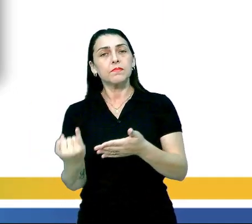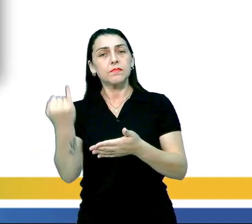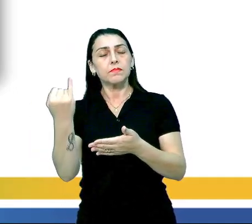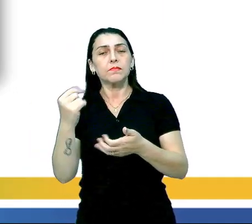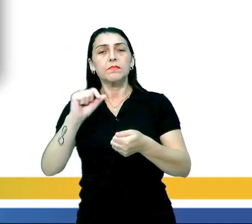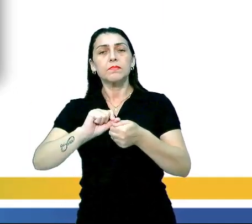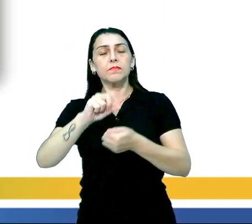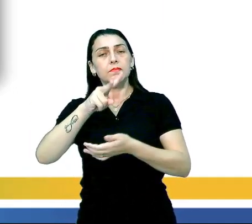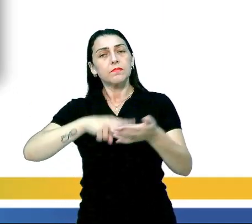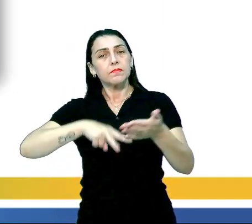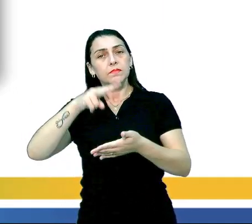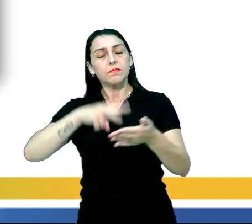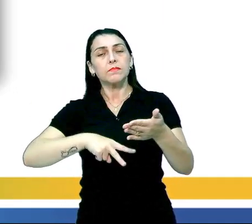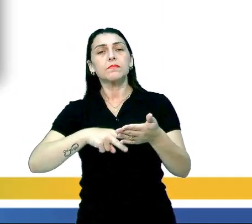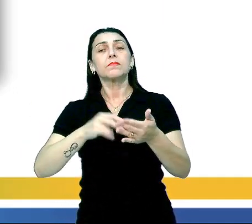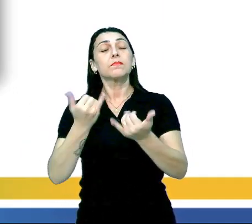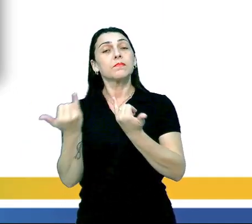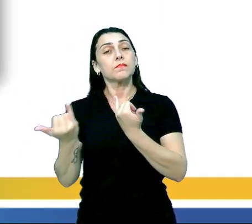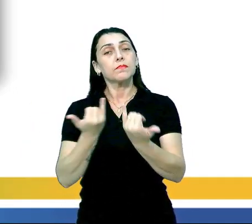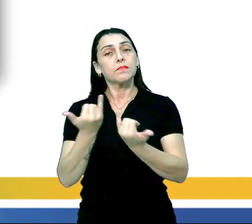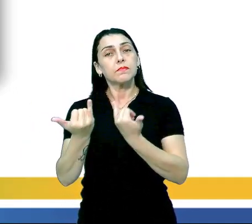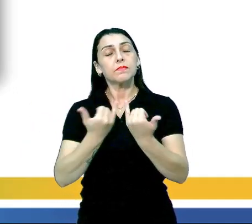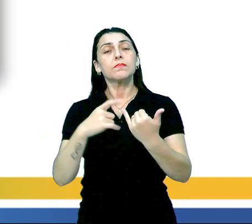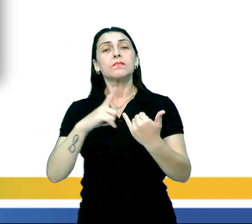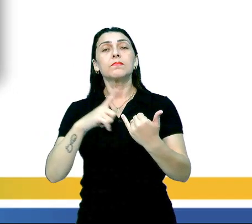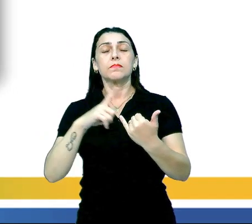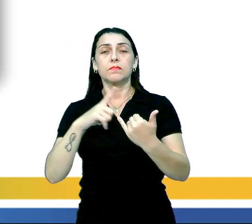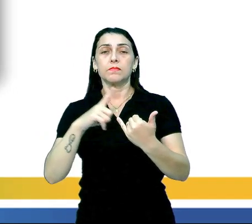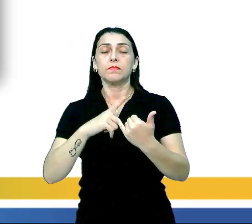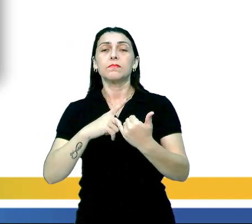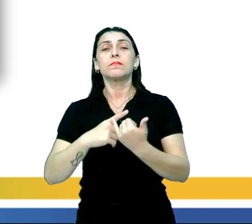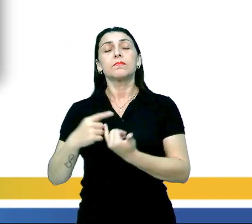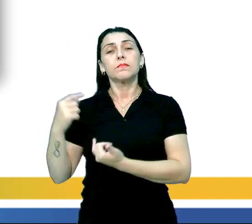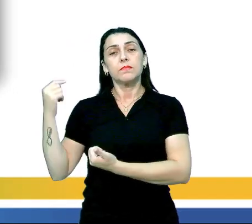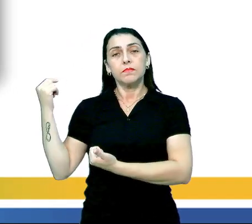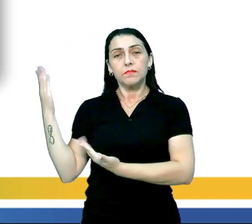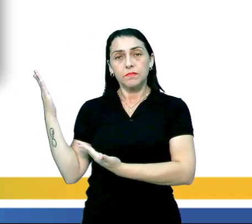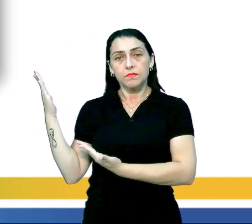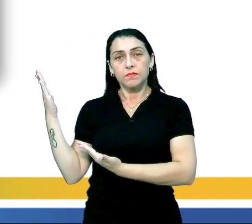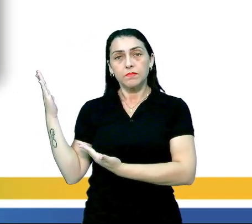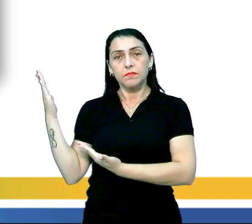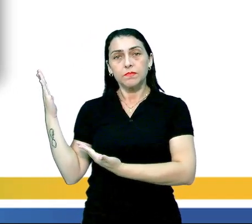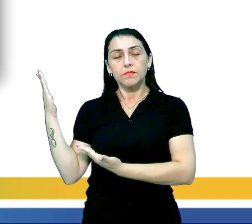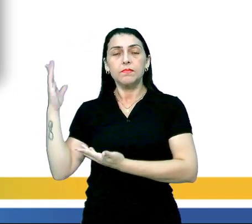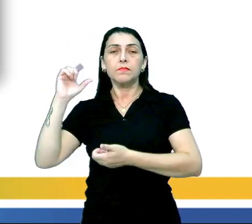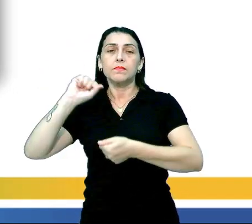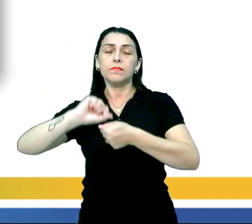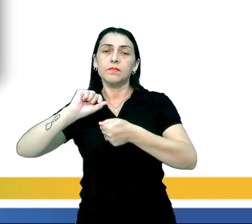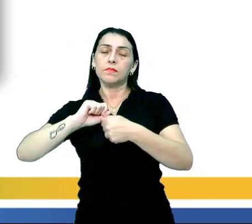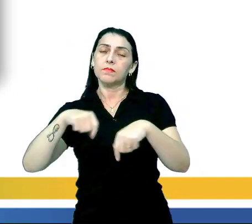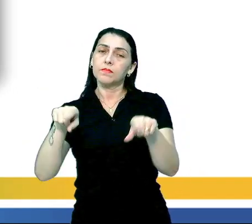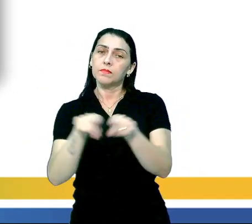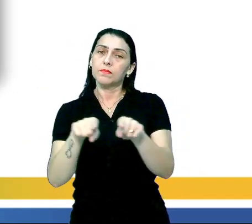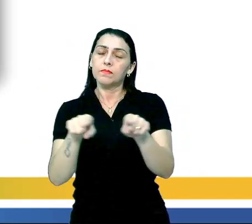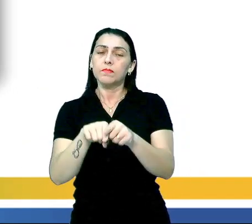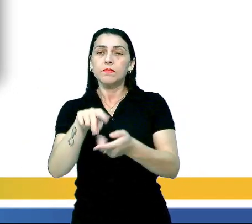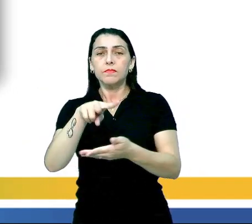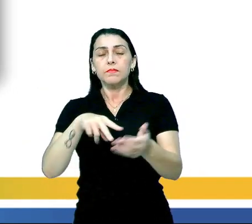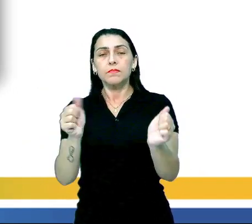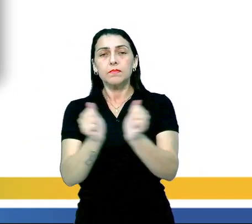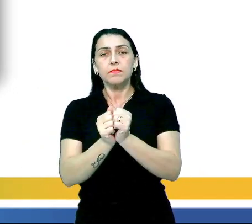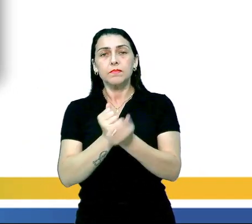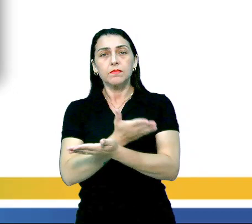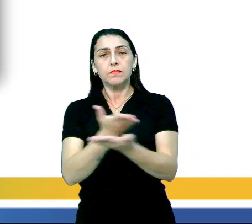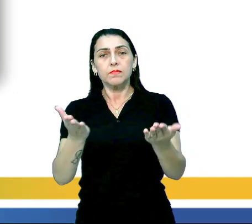que façam a leitura das informações contidas nessa imagem. Eu vou fazer também essa leitura